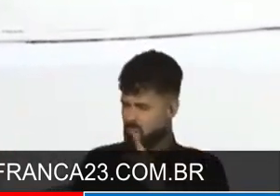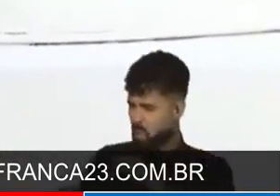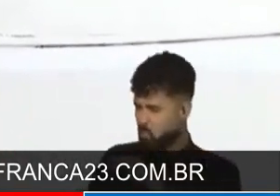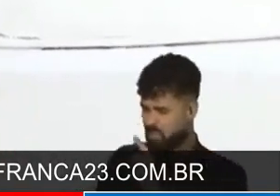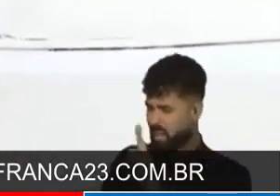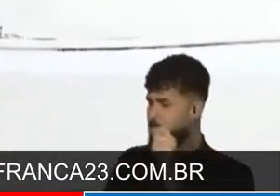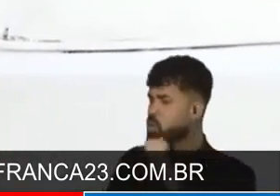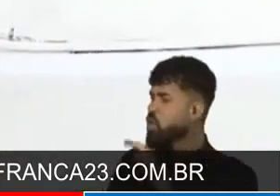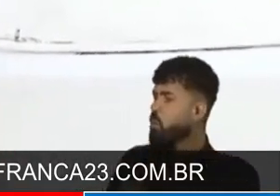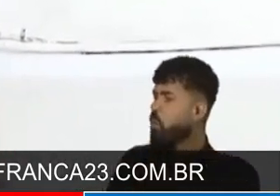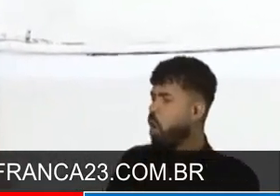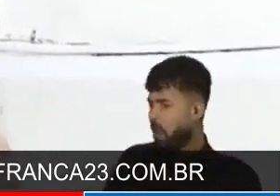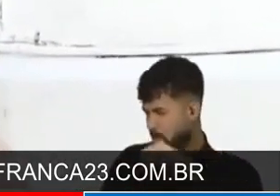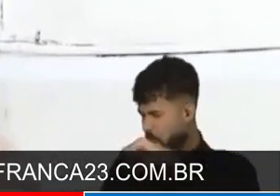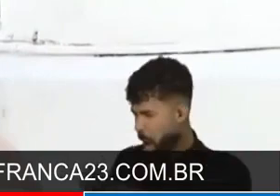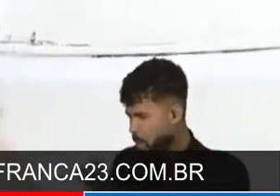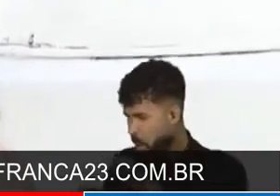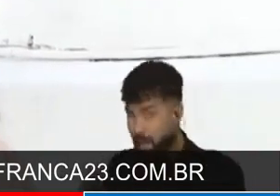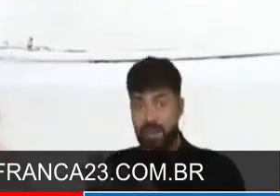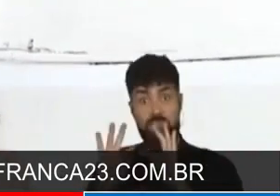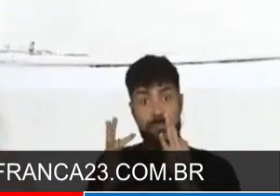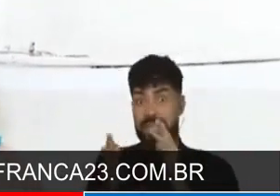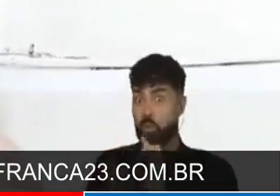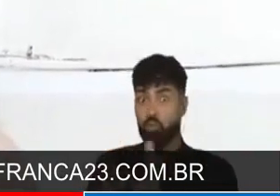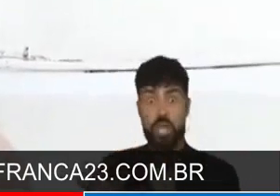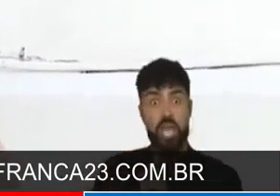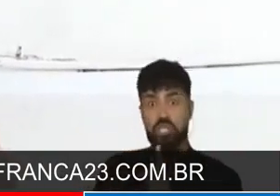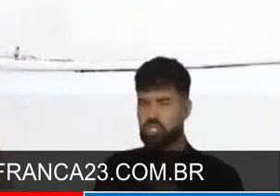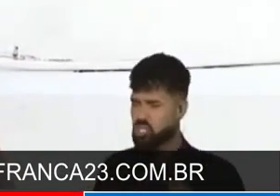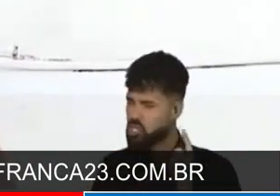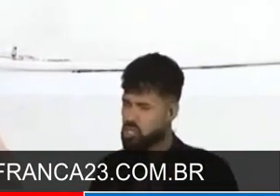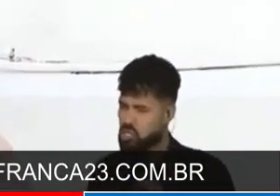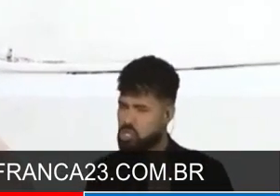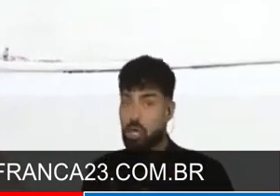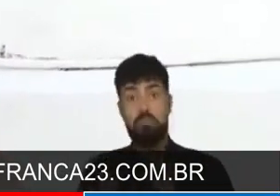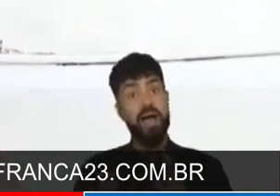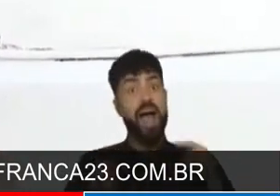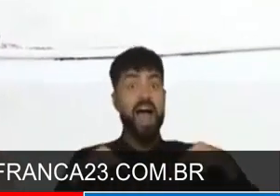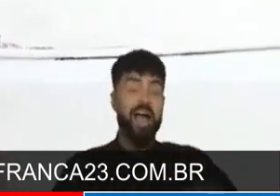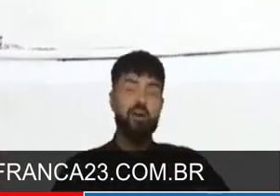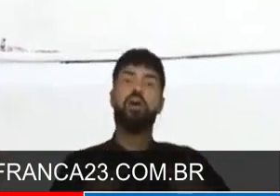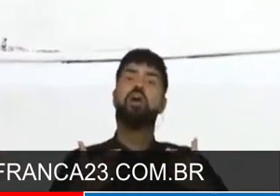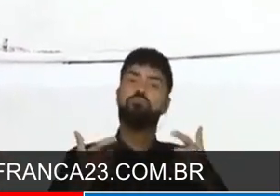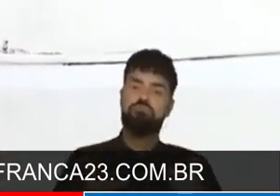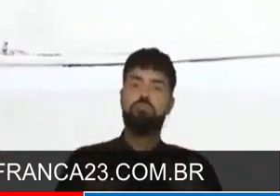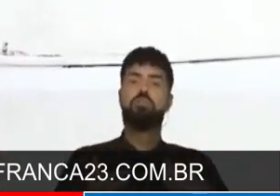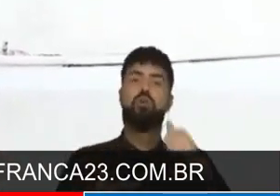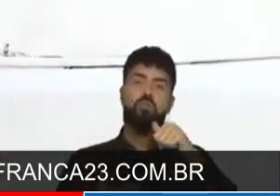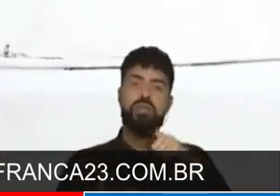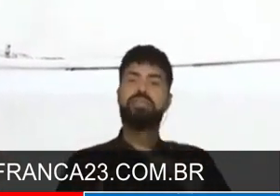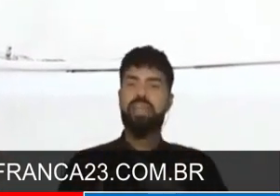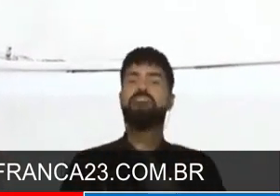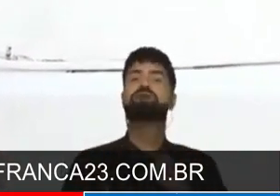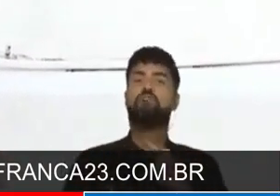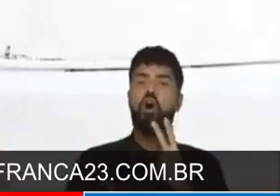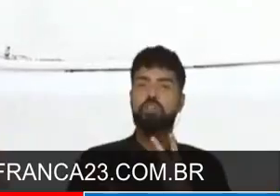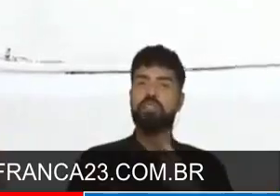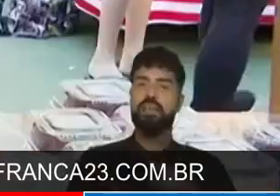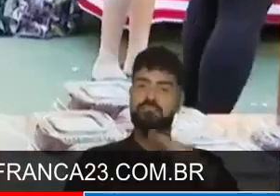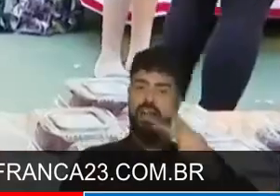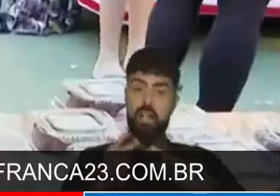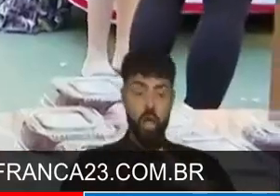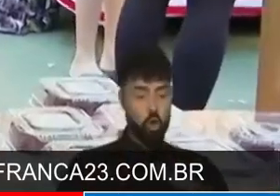família não deixava. E aqui é um local que a mulher tem fala, tem voz. Aqui, coragem é coisa de